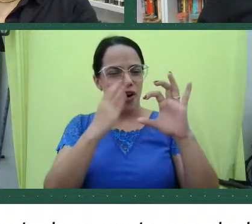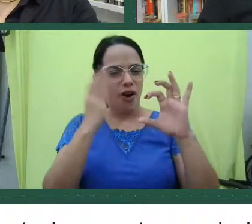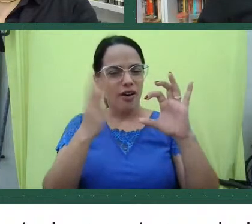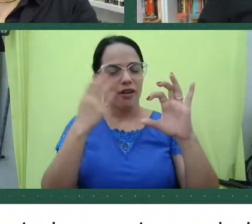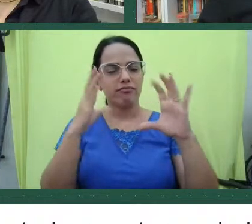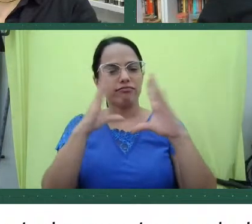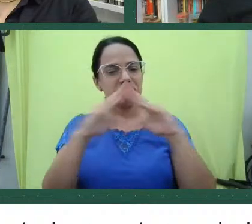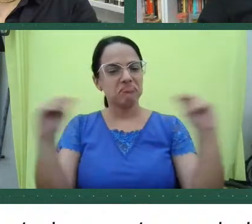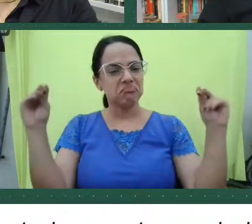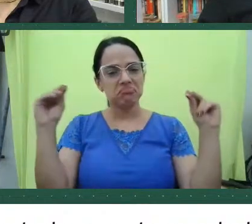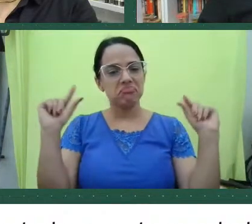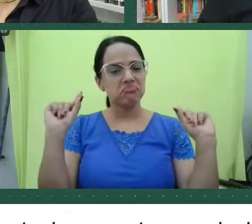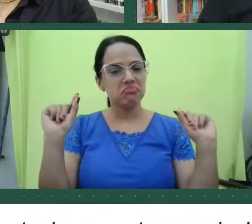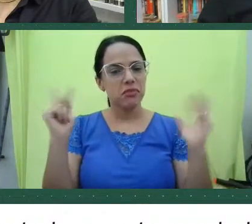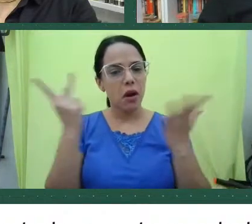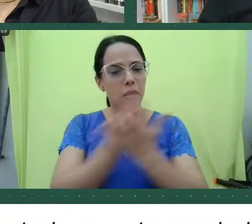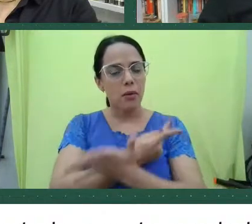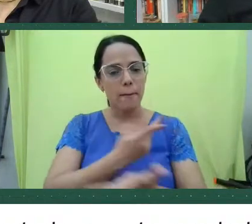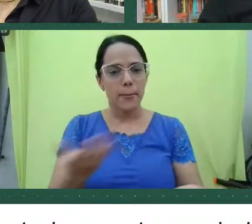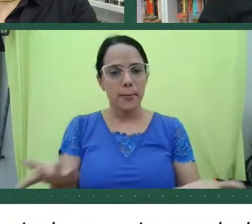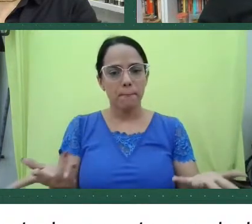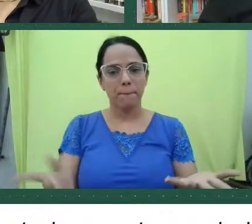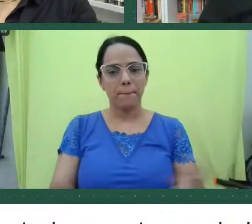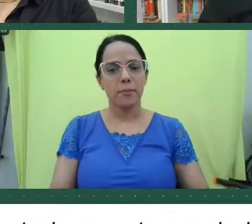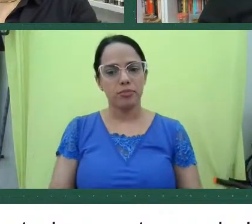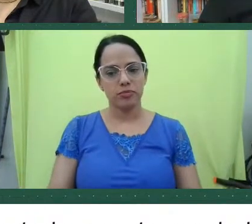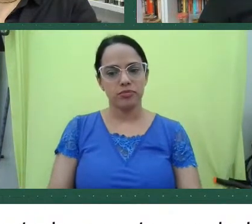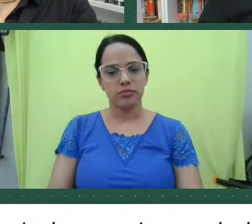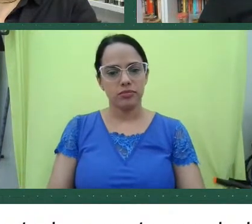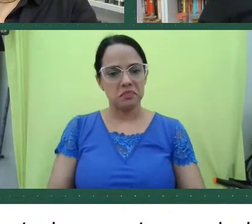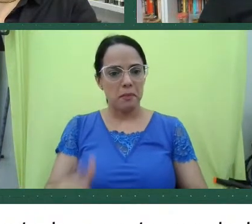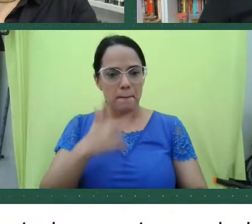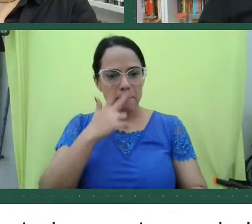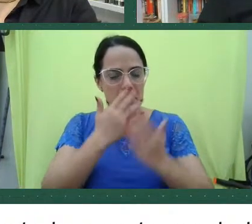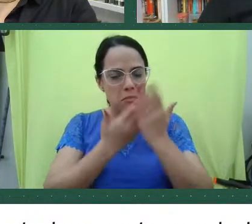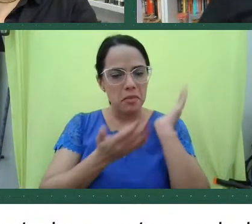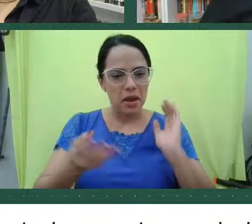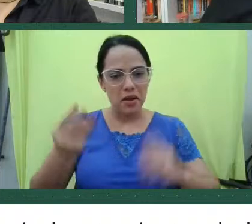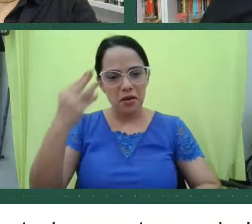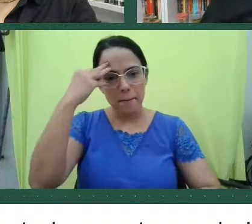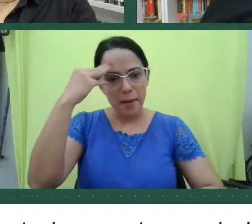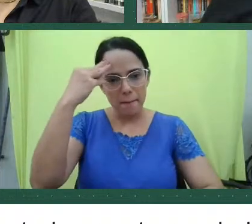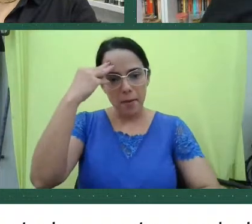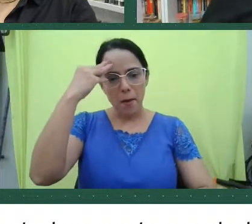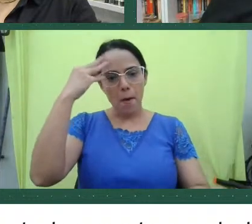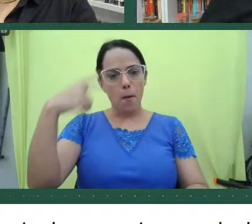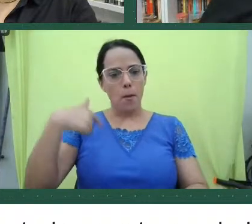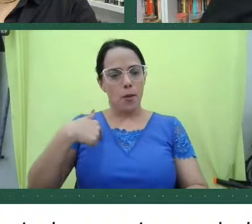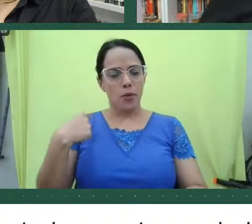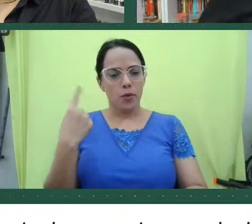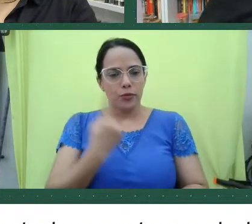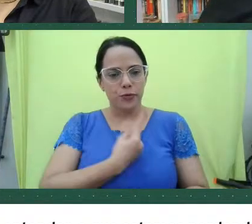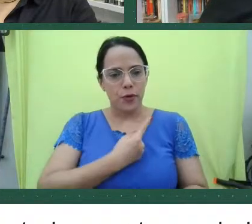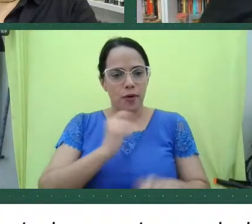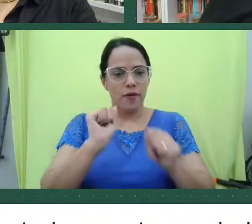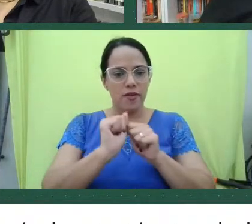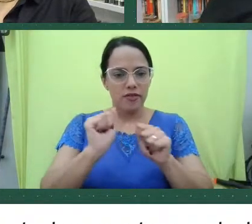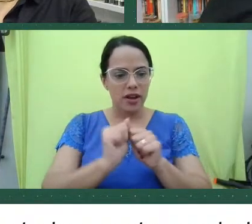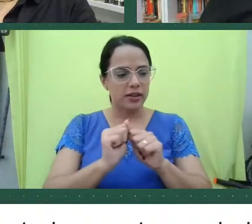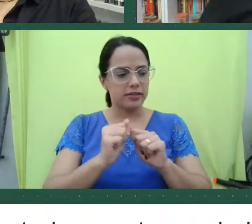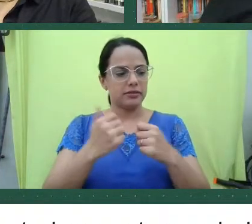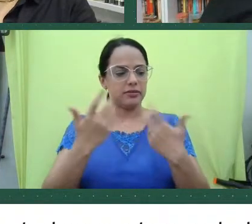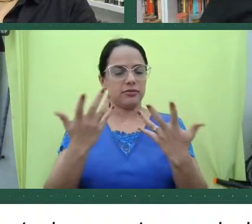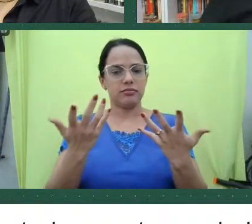A gente está perdendo a nossa memória, né? A gente está perdendo o que nós fazemos, o que nós colocamos,